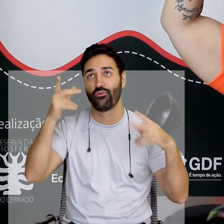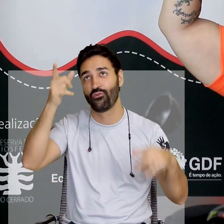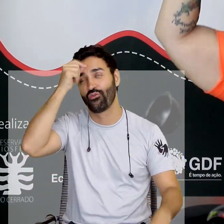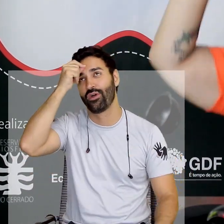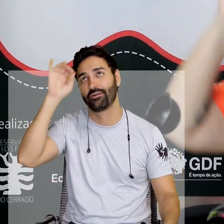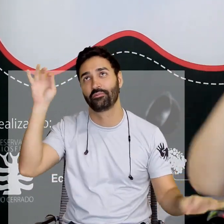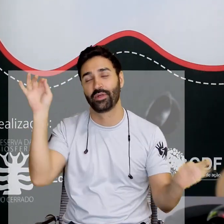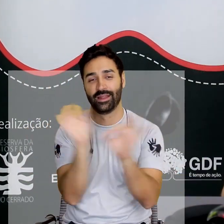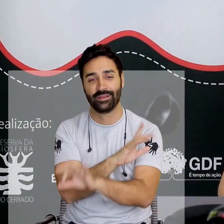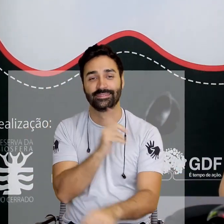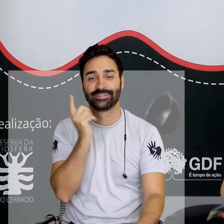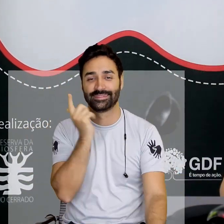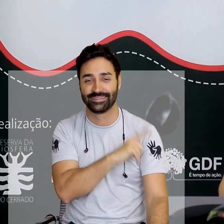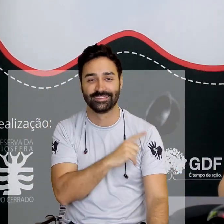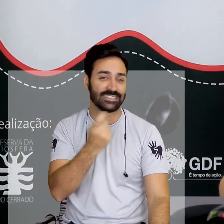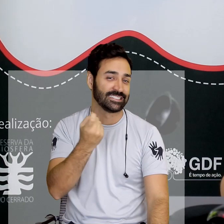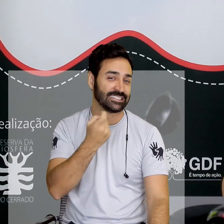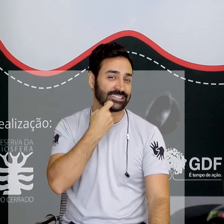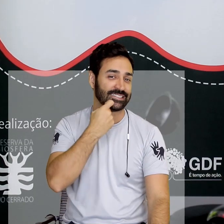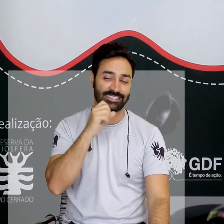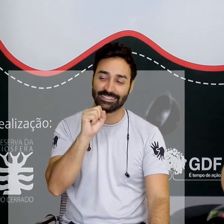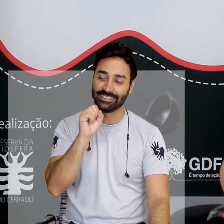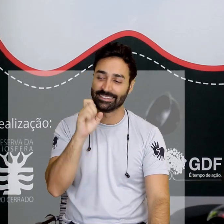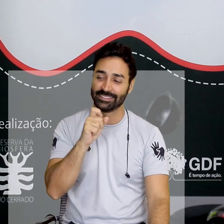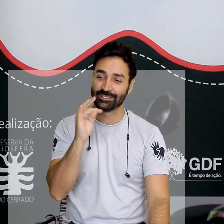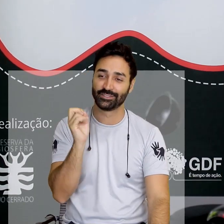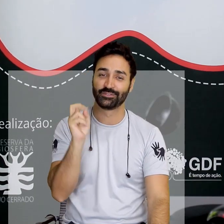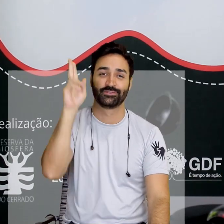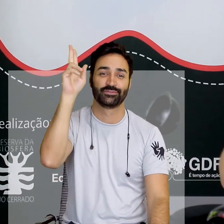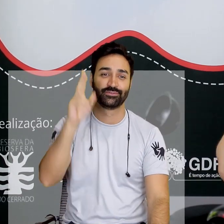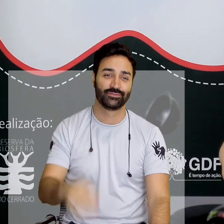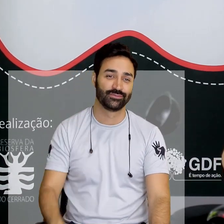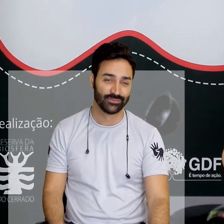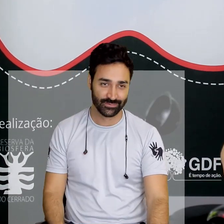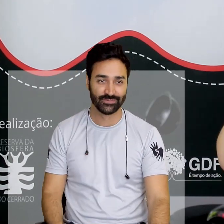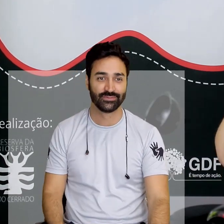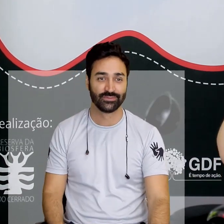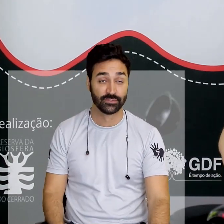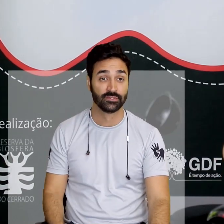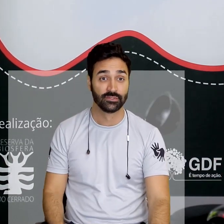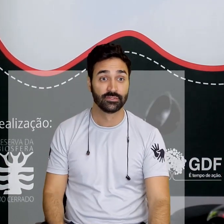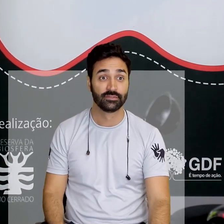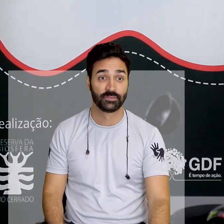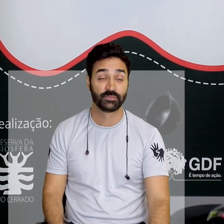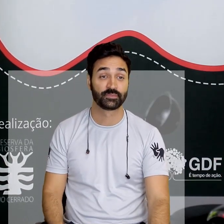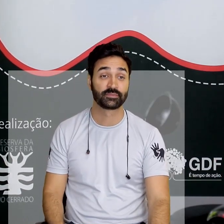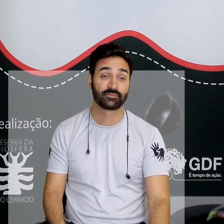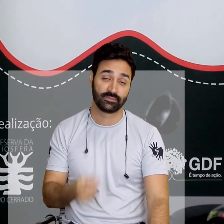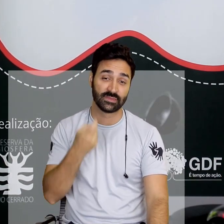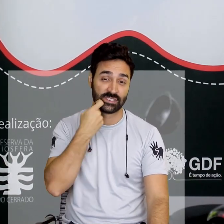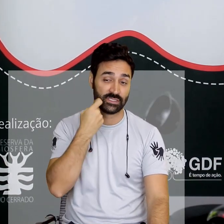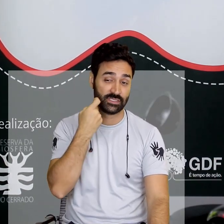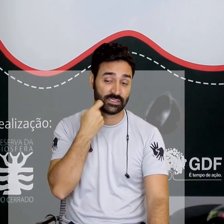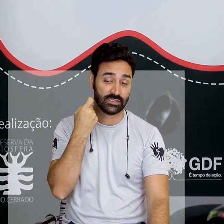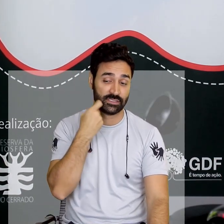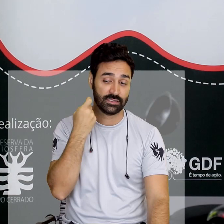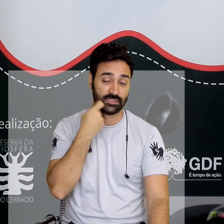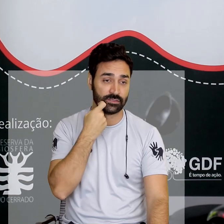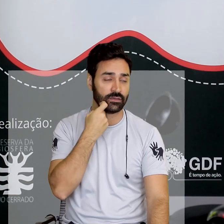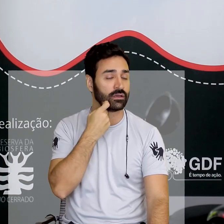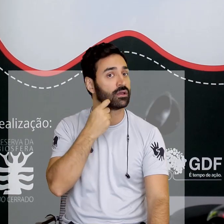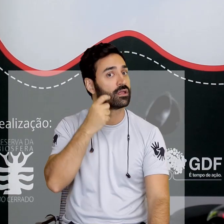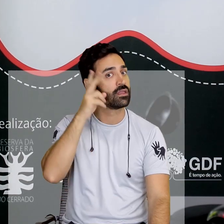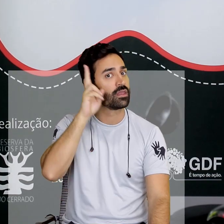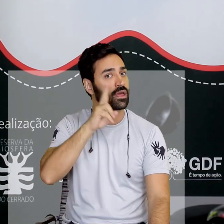chegou. Sextou, né? Igual o pessoal fala, sextou. Então, ó, Sexta-feira, sempre lembrando que